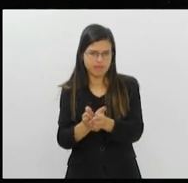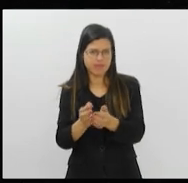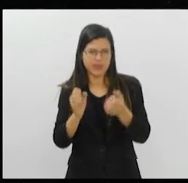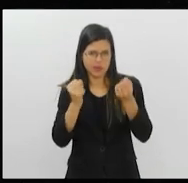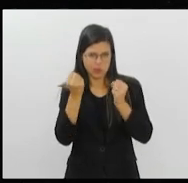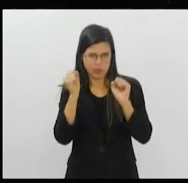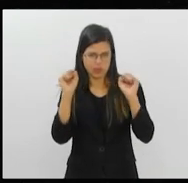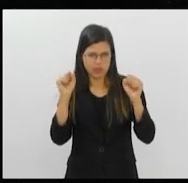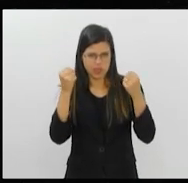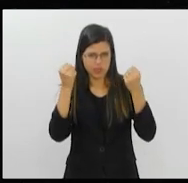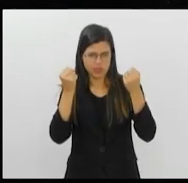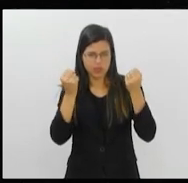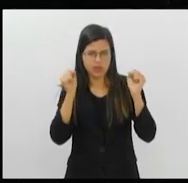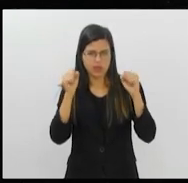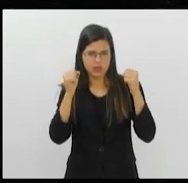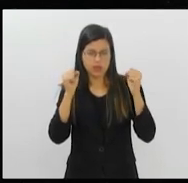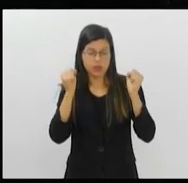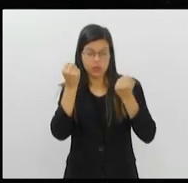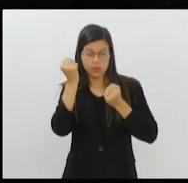presidente,